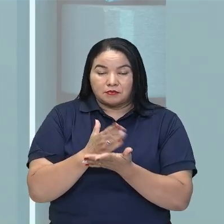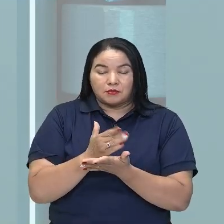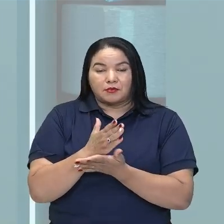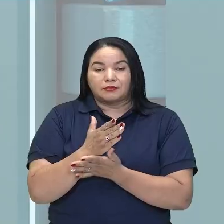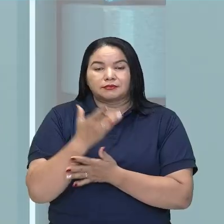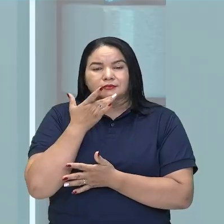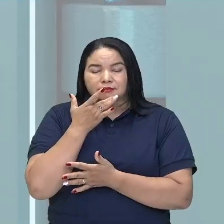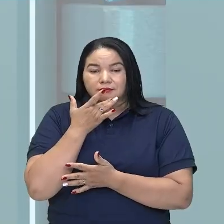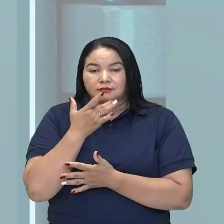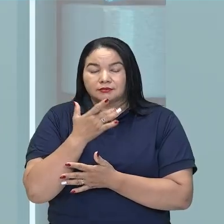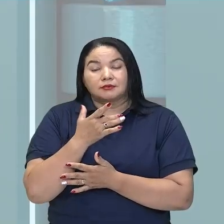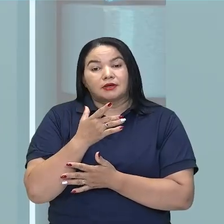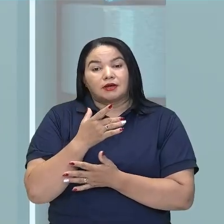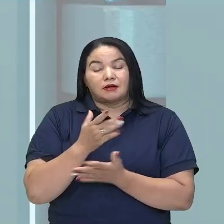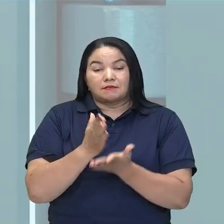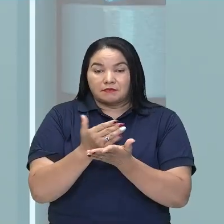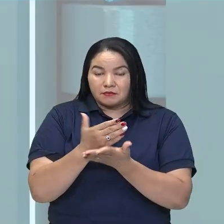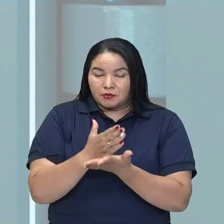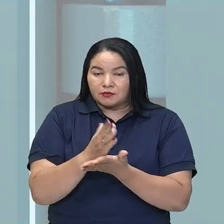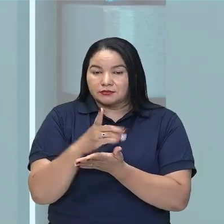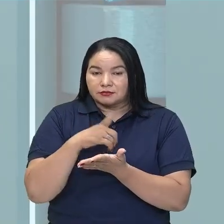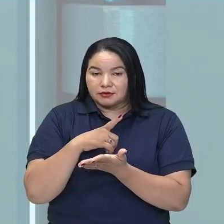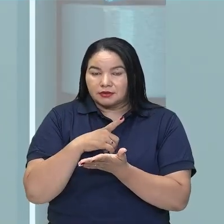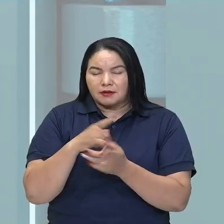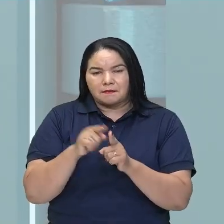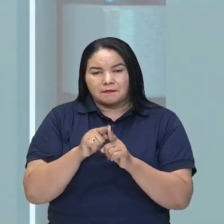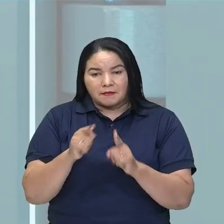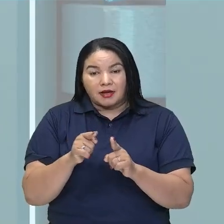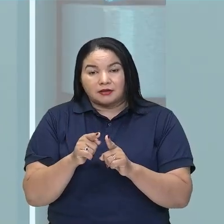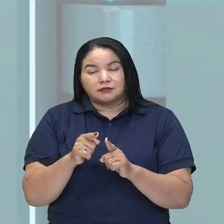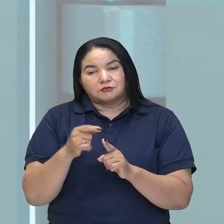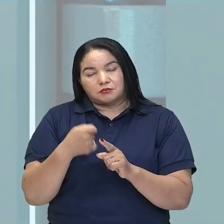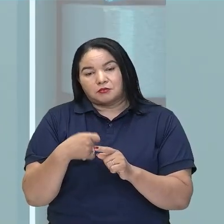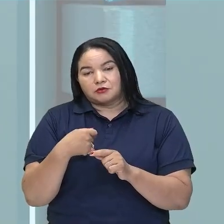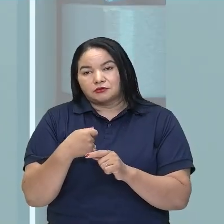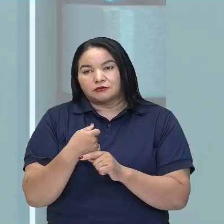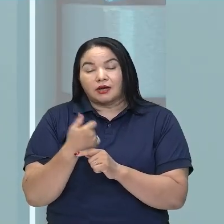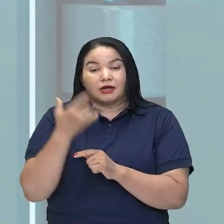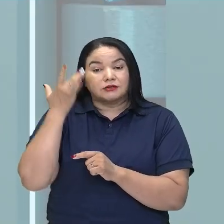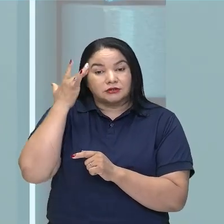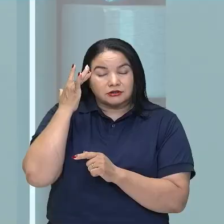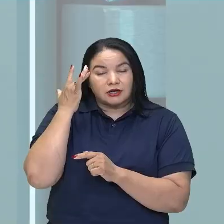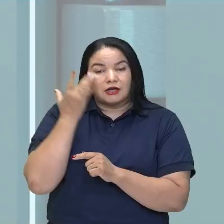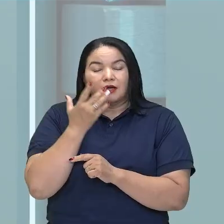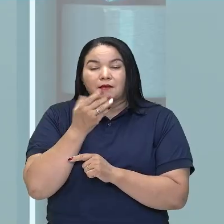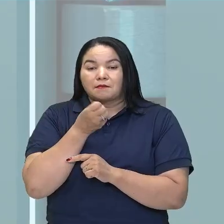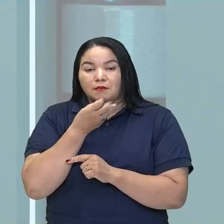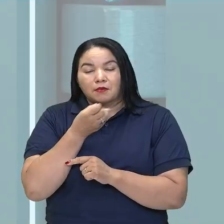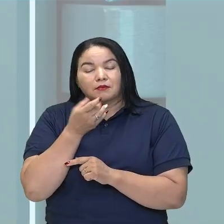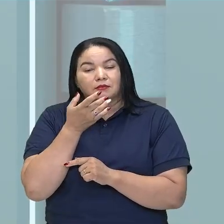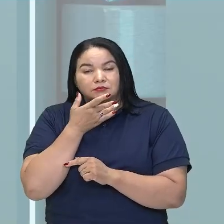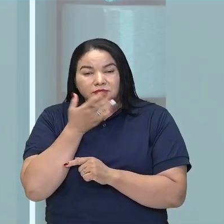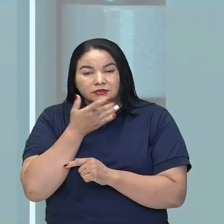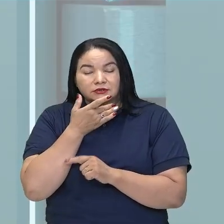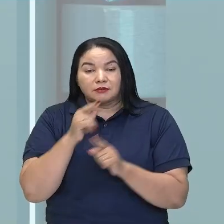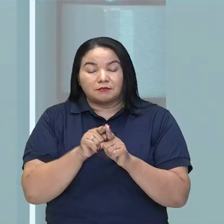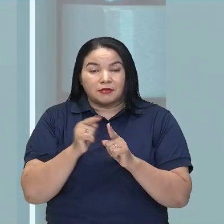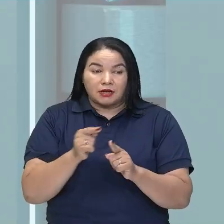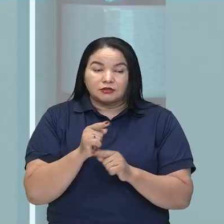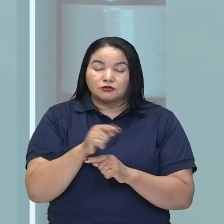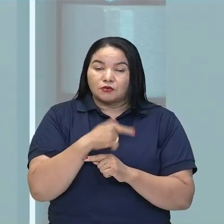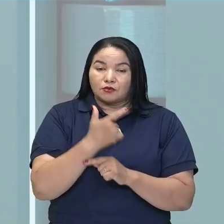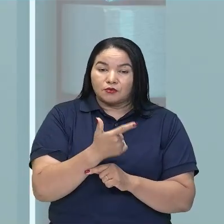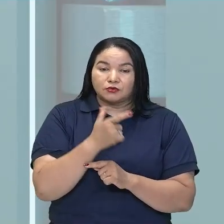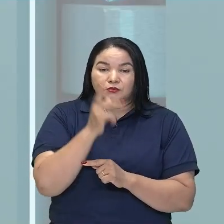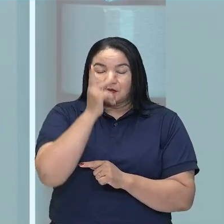existe, mas o bolo está gostoso. Eu posso achar o bolo muito gostoso, mas você pode não gostar do bolo, pode achar que ele